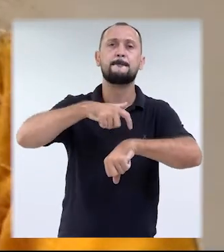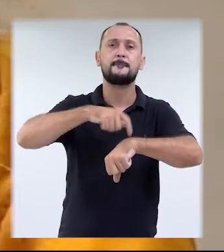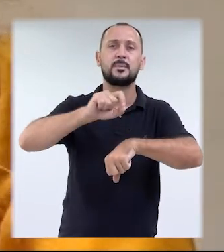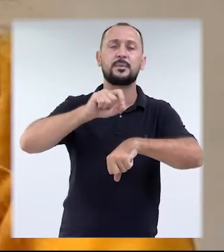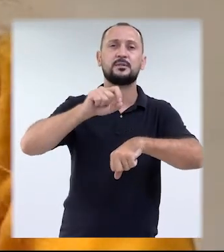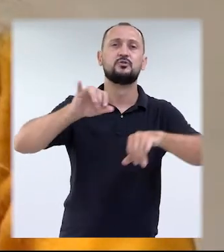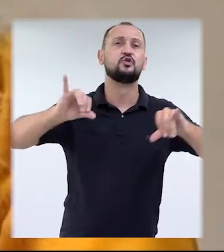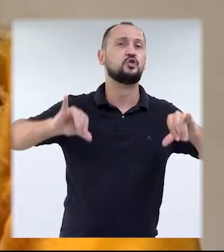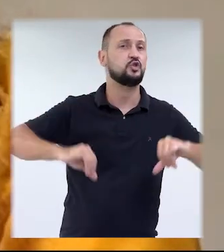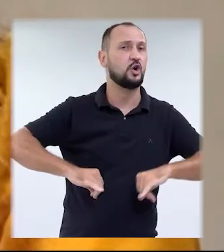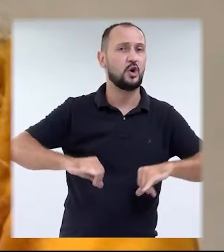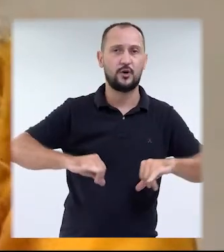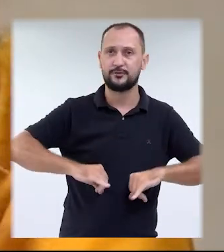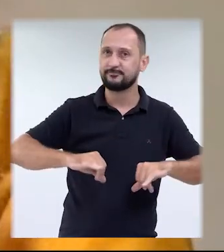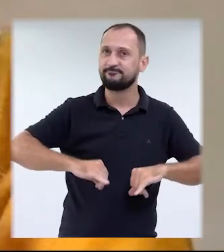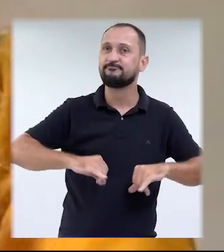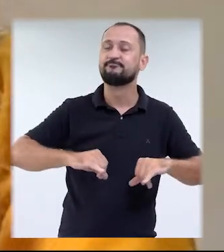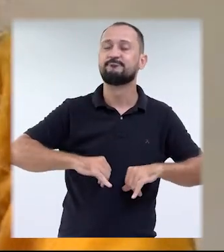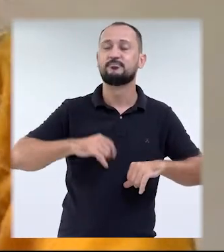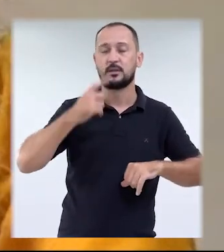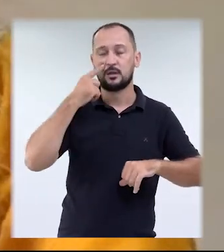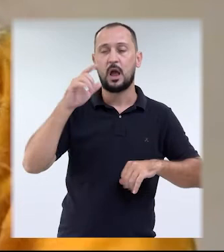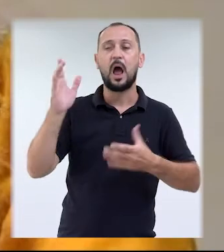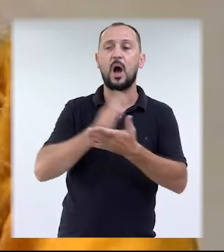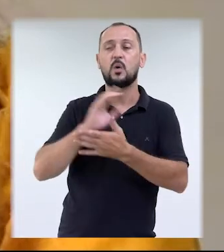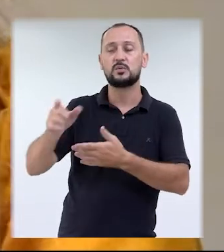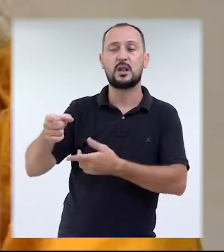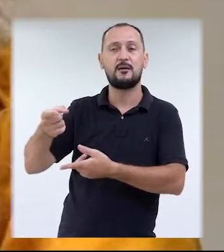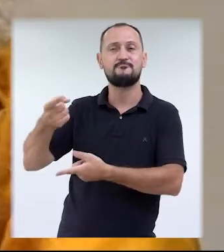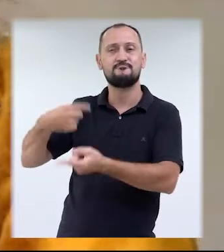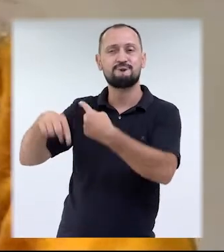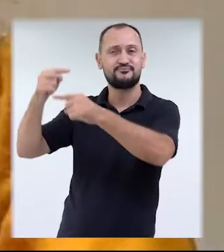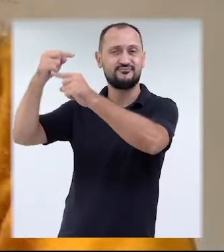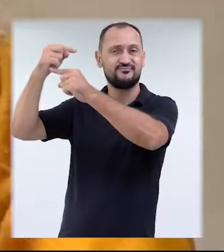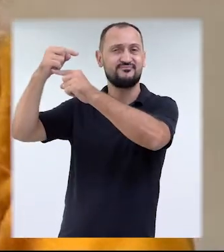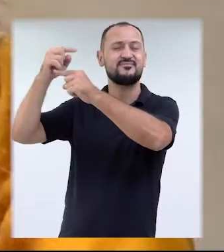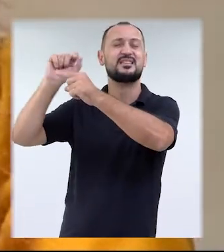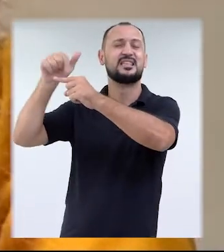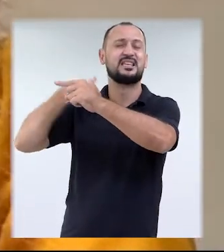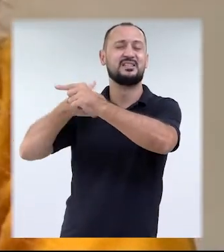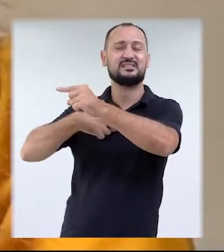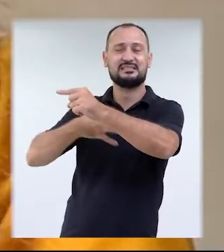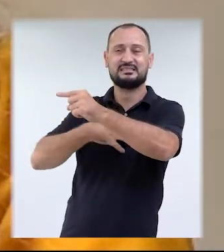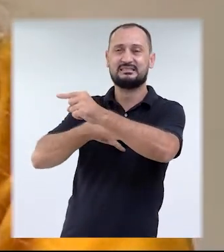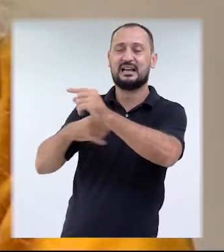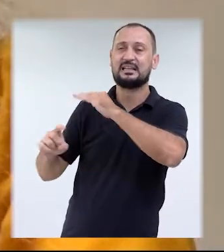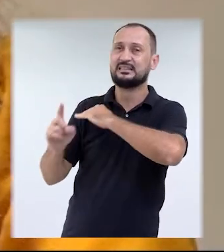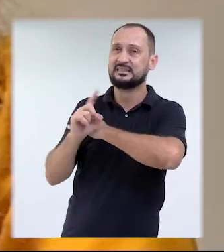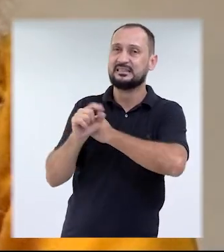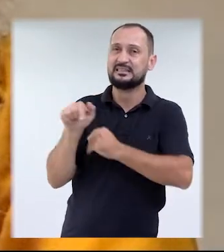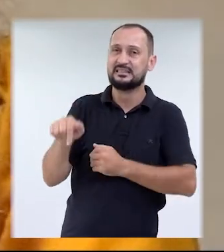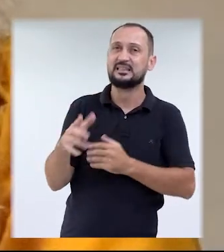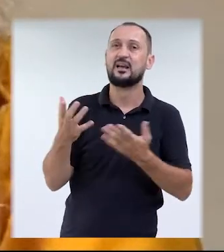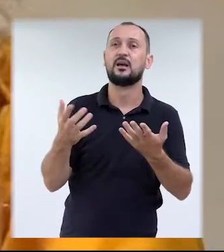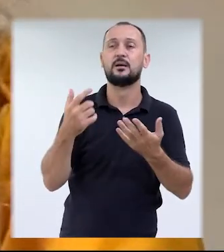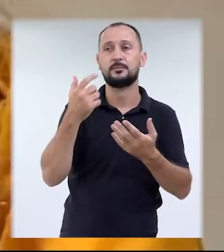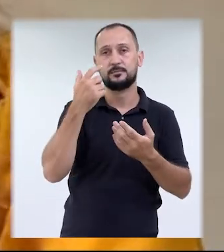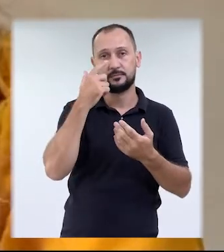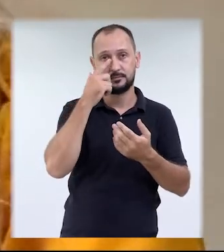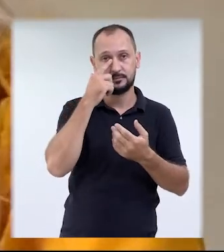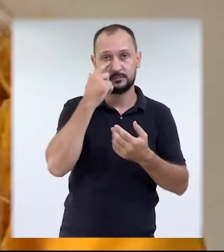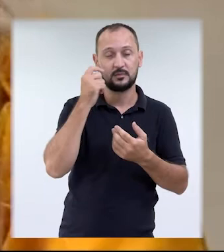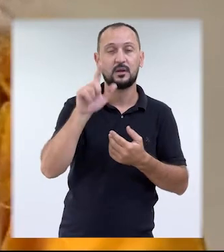estágio de sofrimento, né, tão avançado como essas mulheres que eu atendia, é